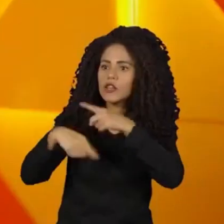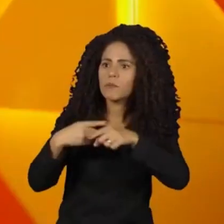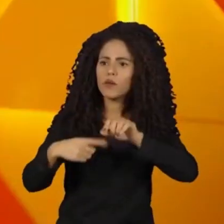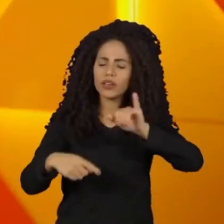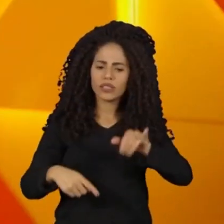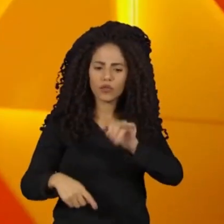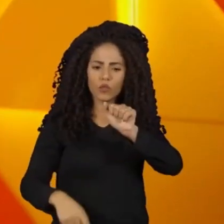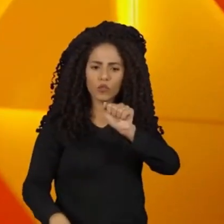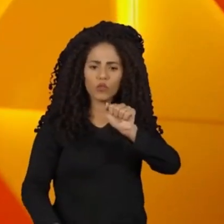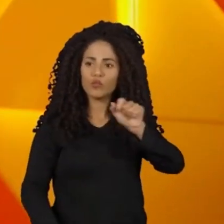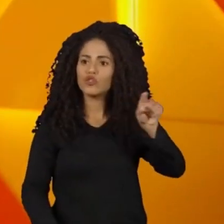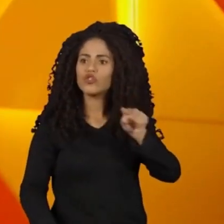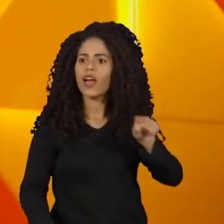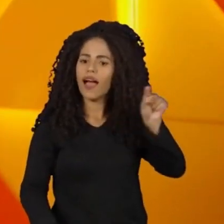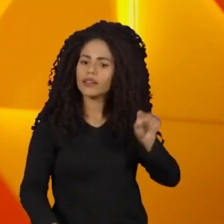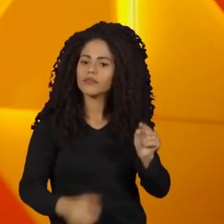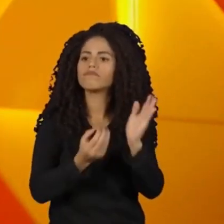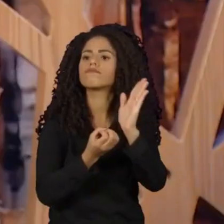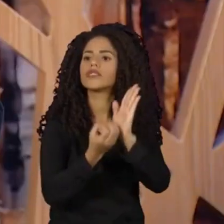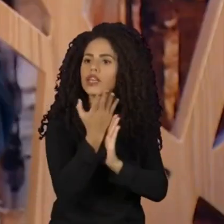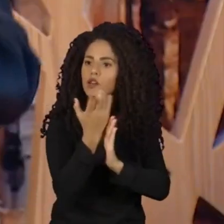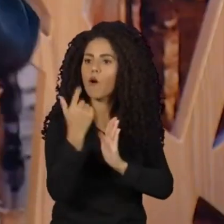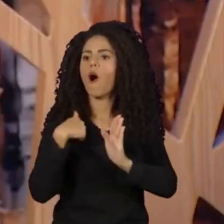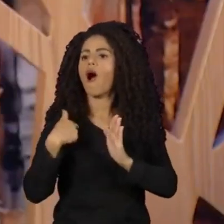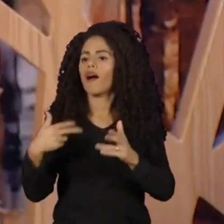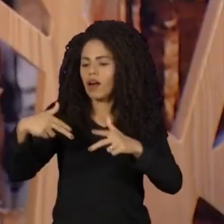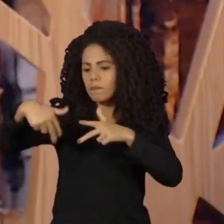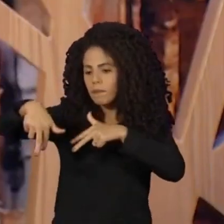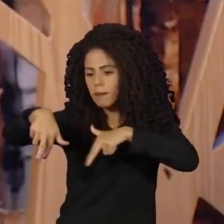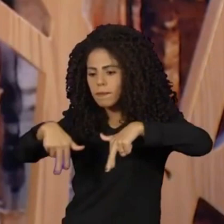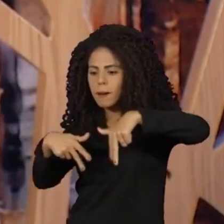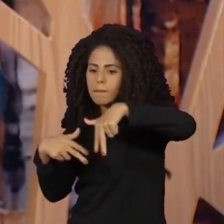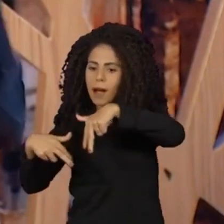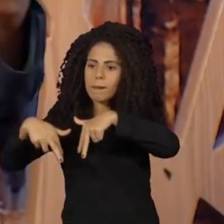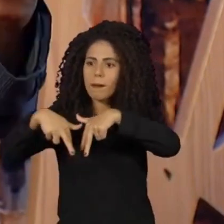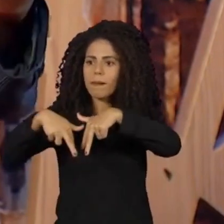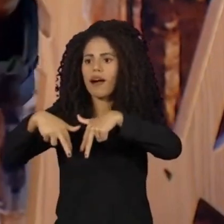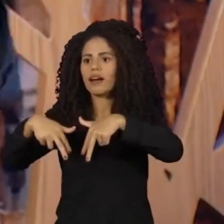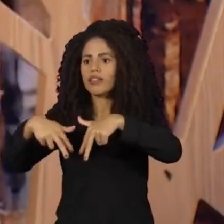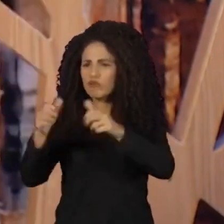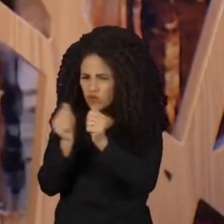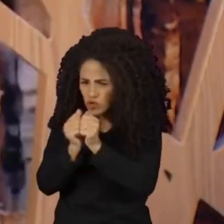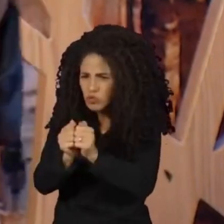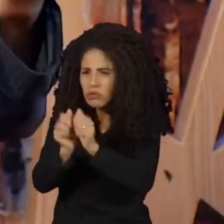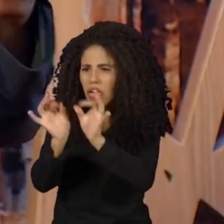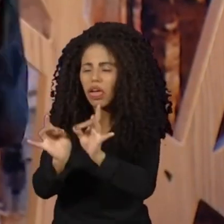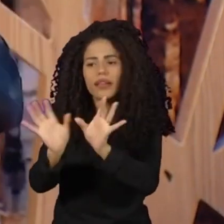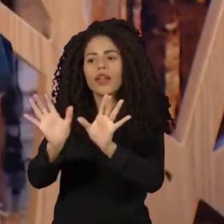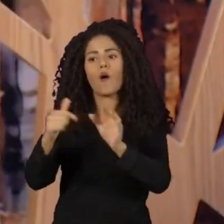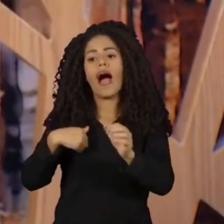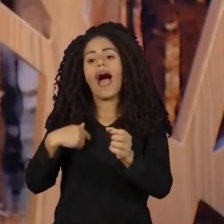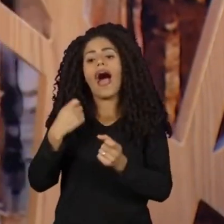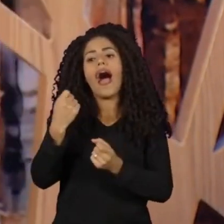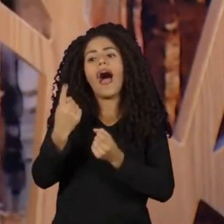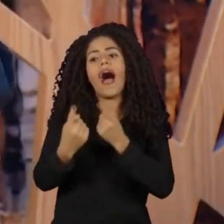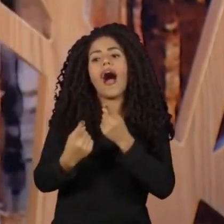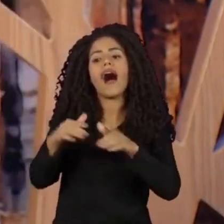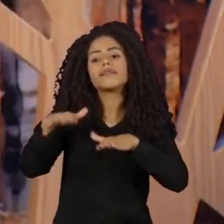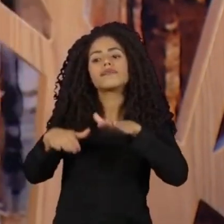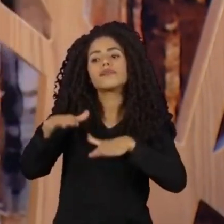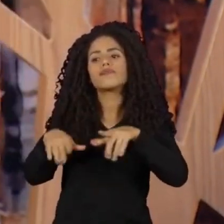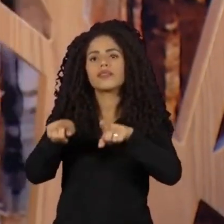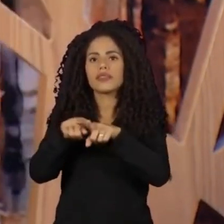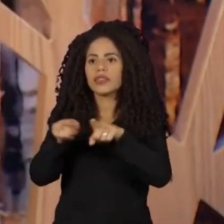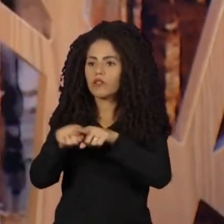mudou elas passaram a dançar um pouco mais solto e algum momento eles puxavam a dama e faziam um floreado